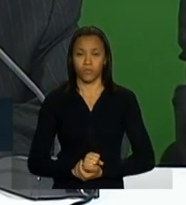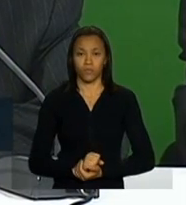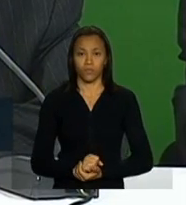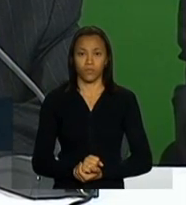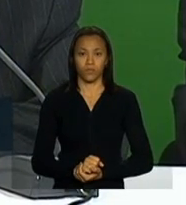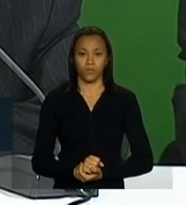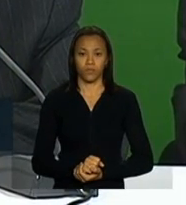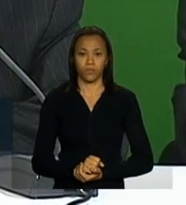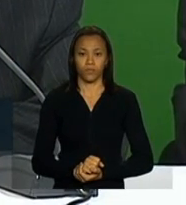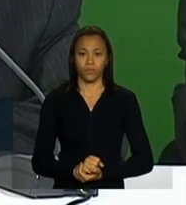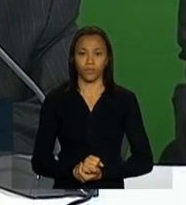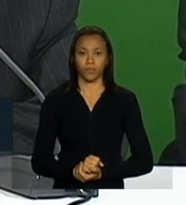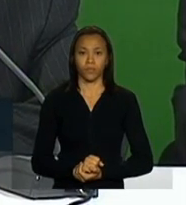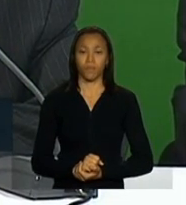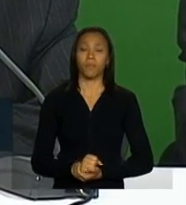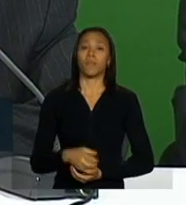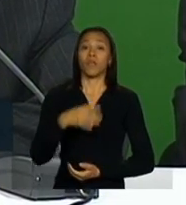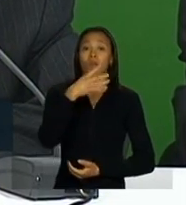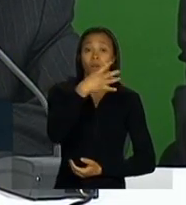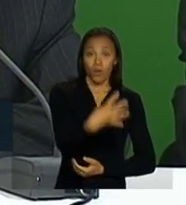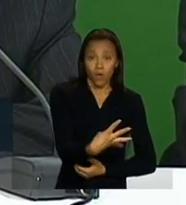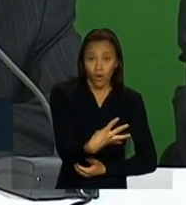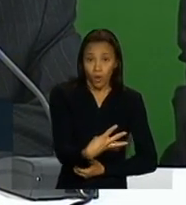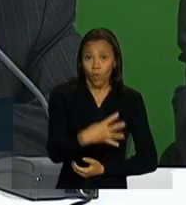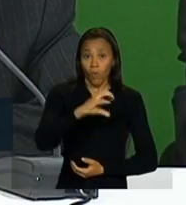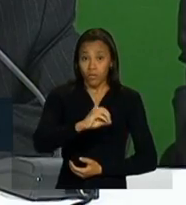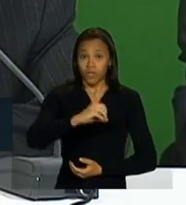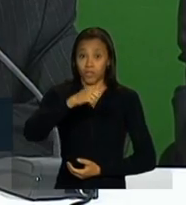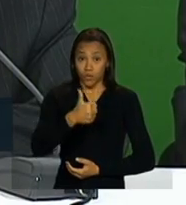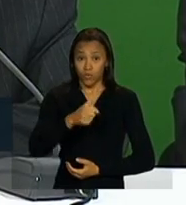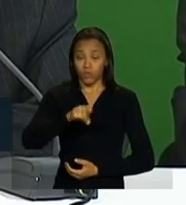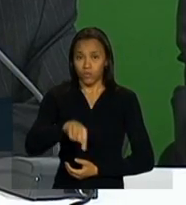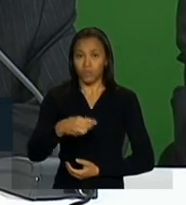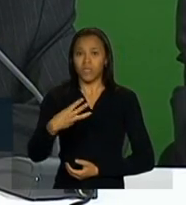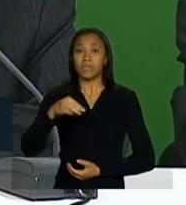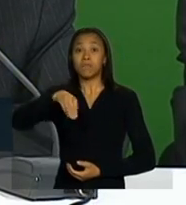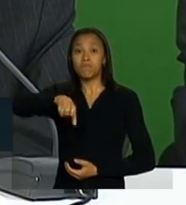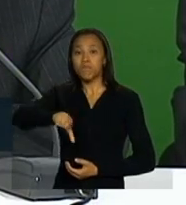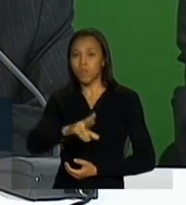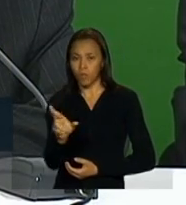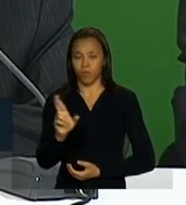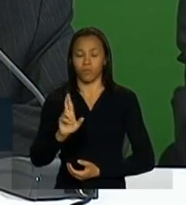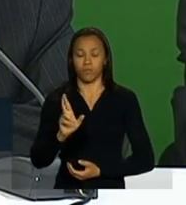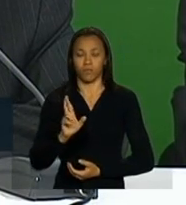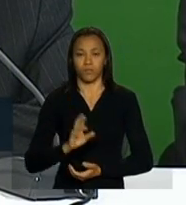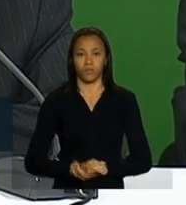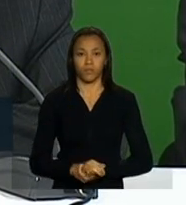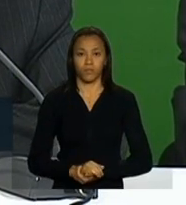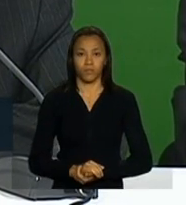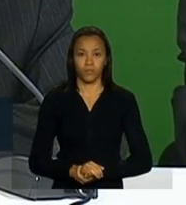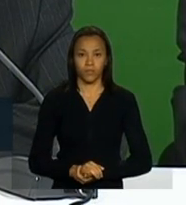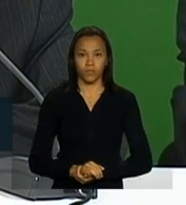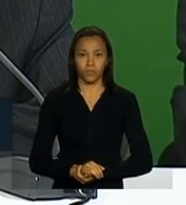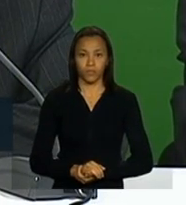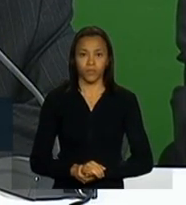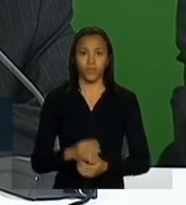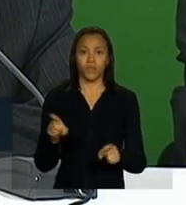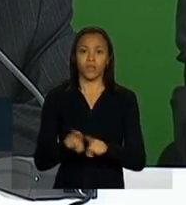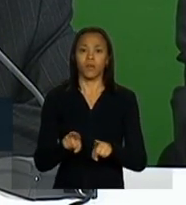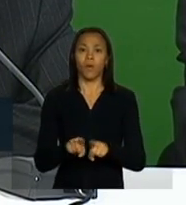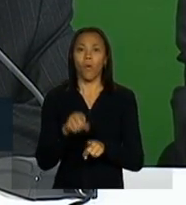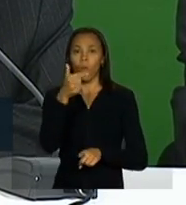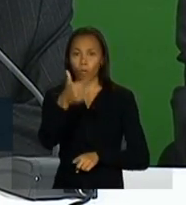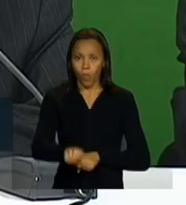Não, vamos esquecer. 401,3 milhões. Bem prático. Águas